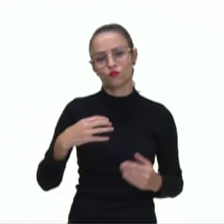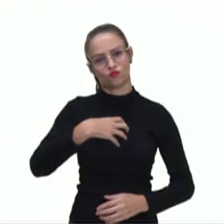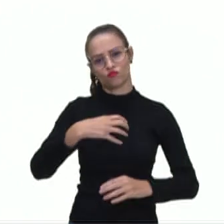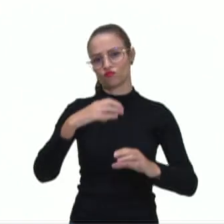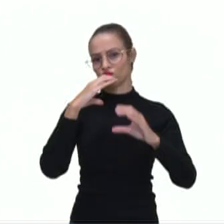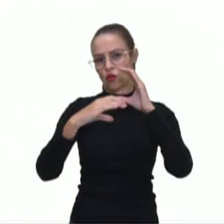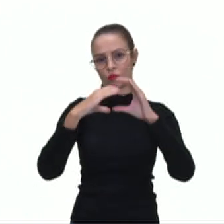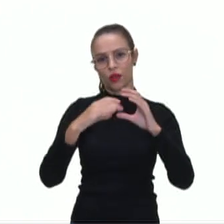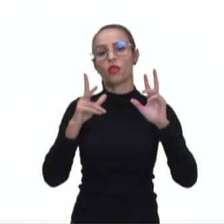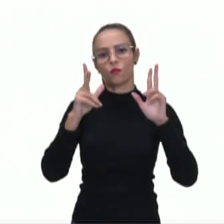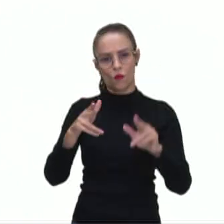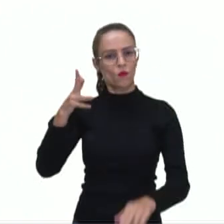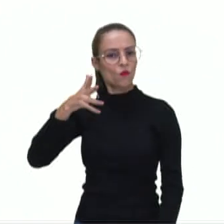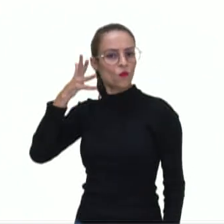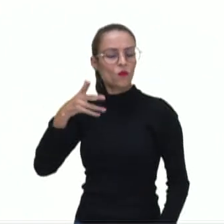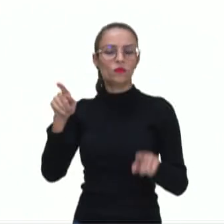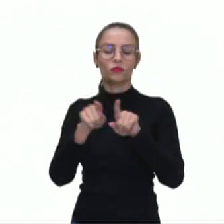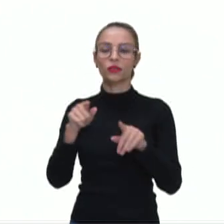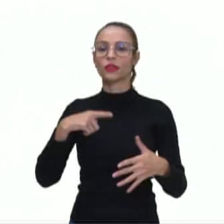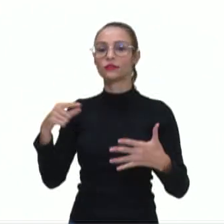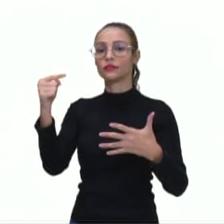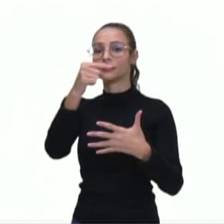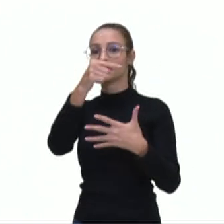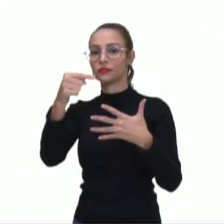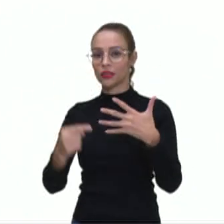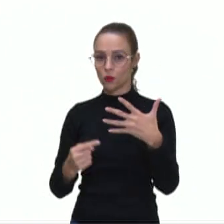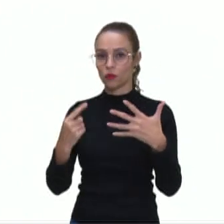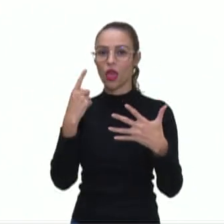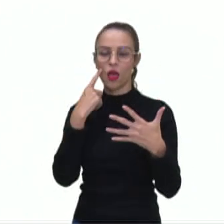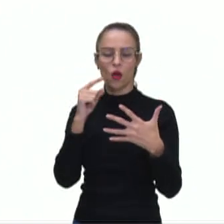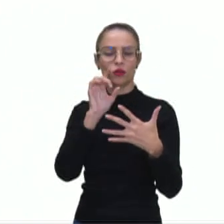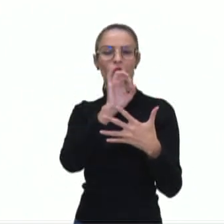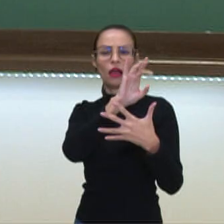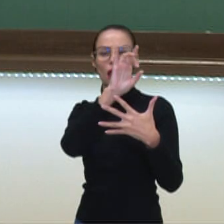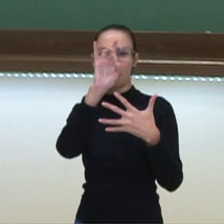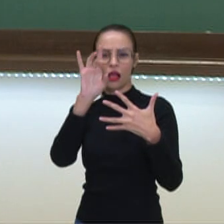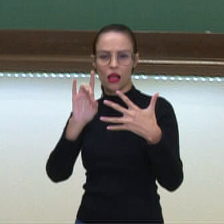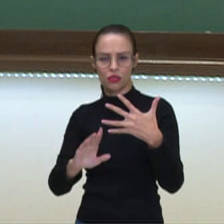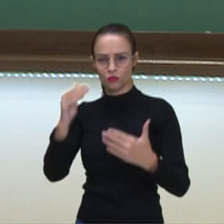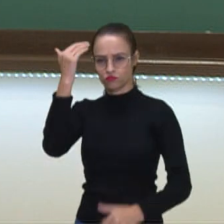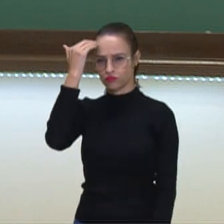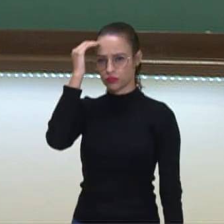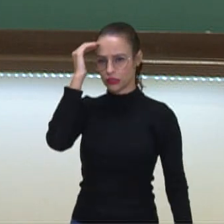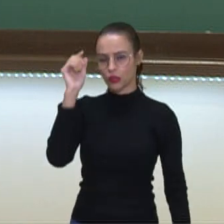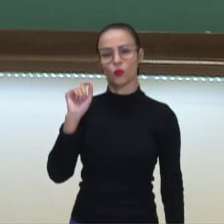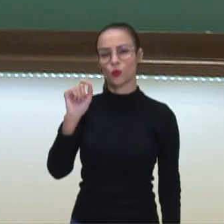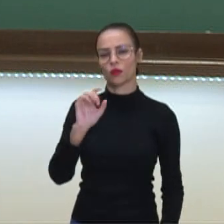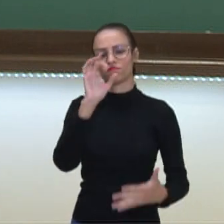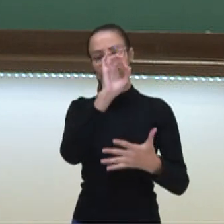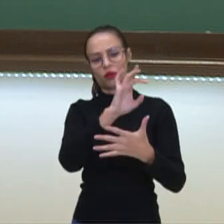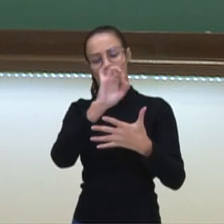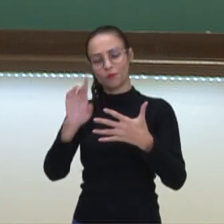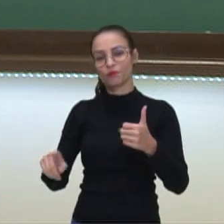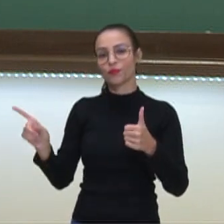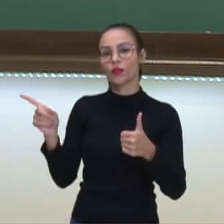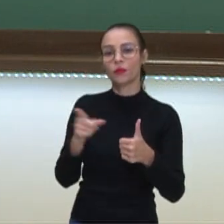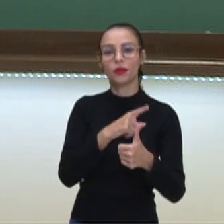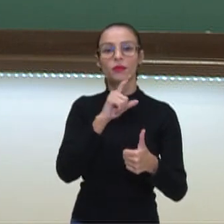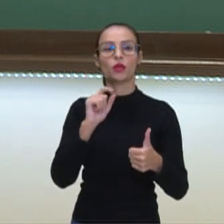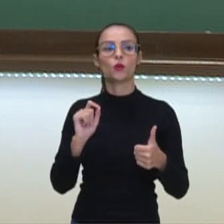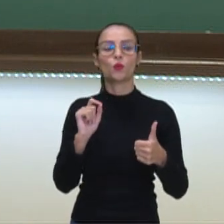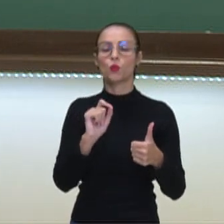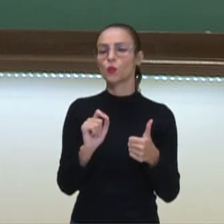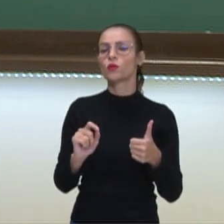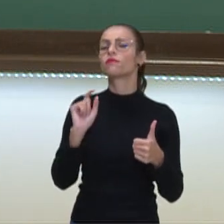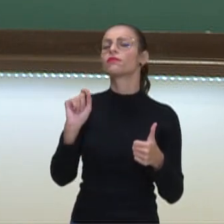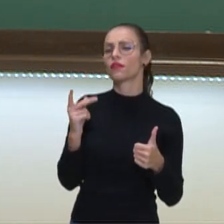comunicação, existem aí 5 elementos. Vamos tentar entender cada um desses elementos. Primeiro deles, quem diz?